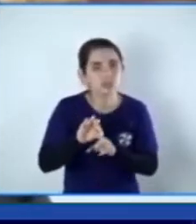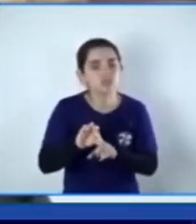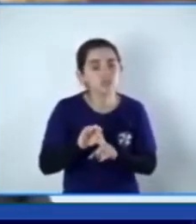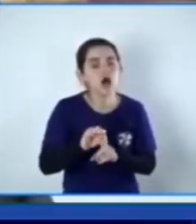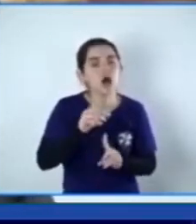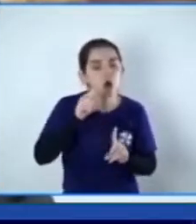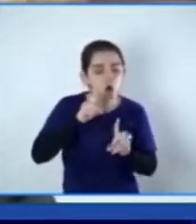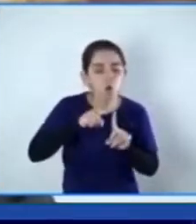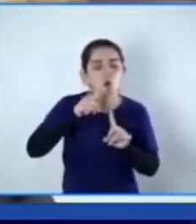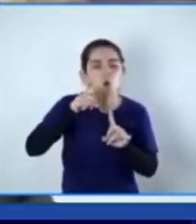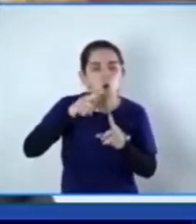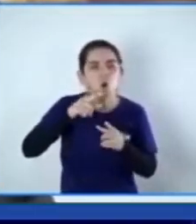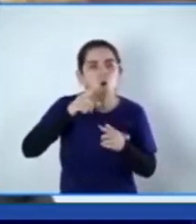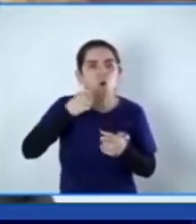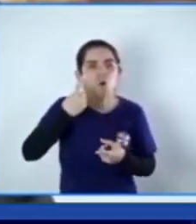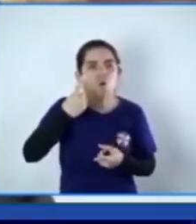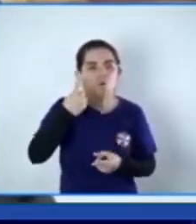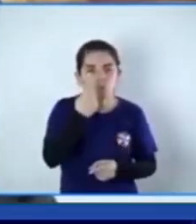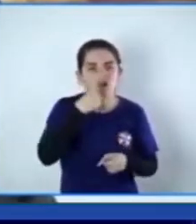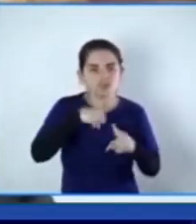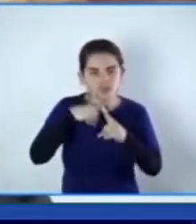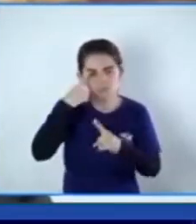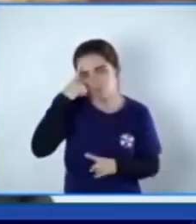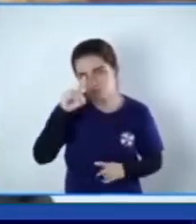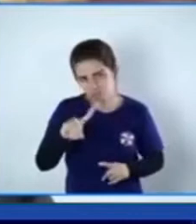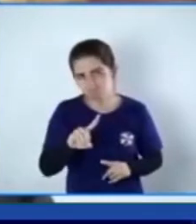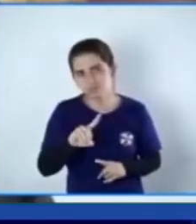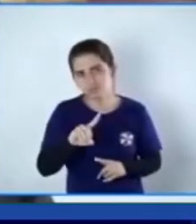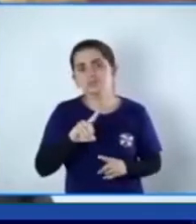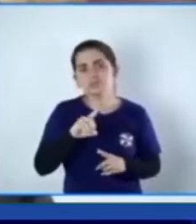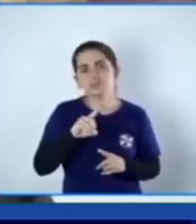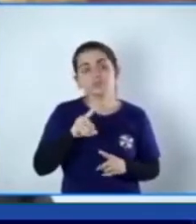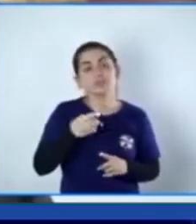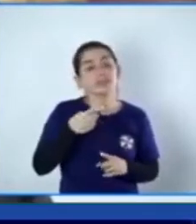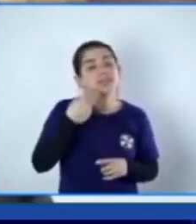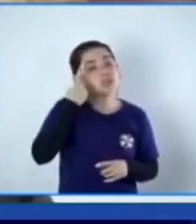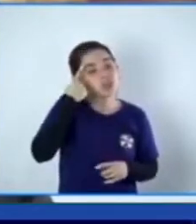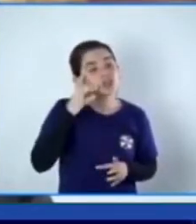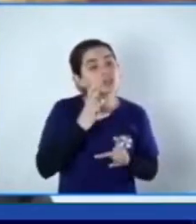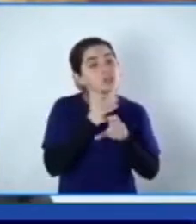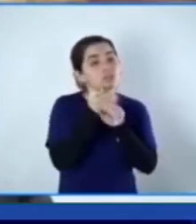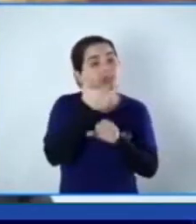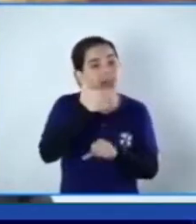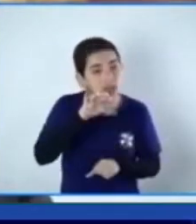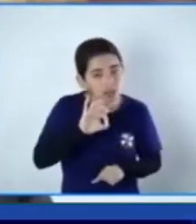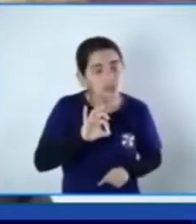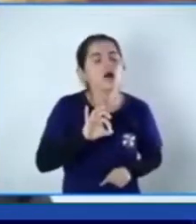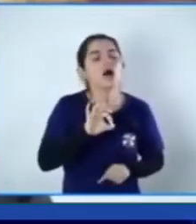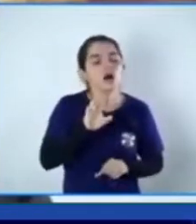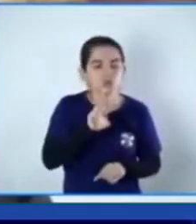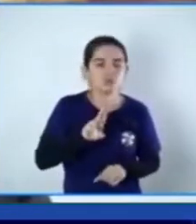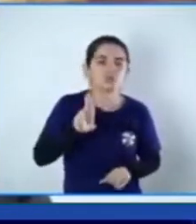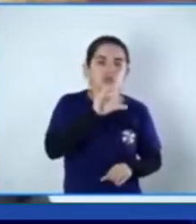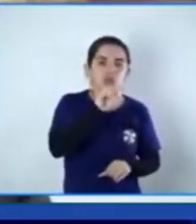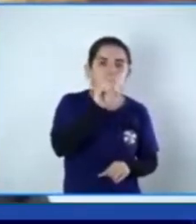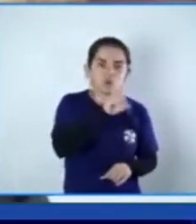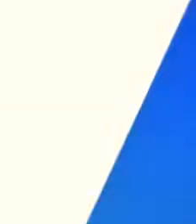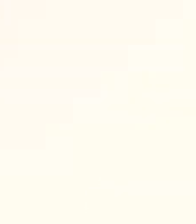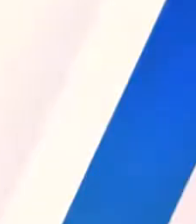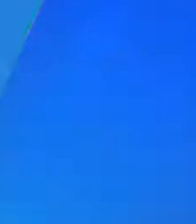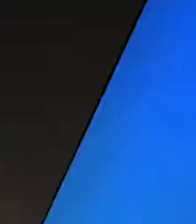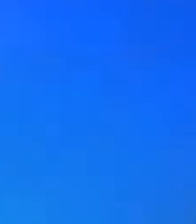ozônio, e isso ajuda muitíssimo os casos, provavelmente, né, os casos coronavírus